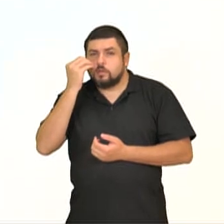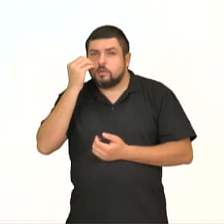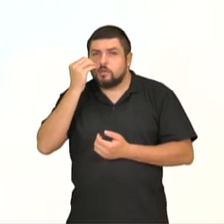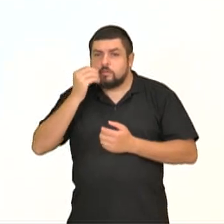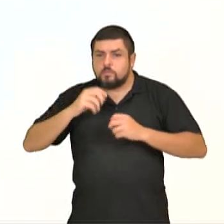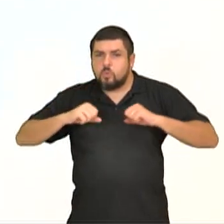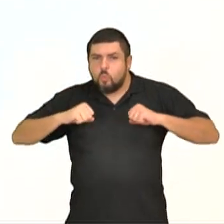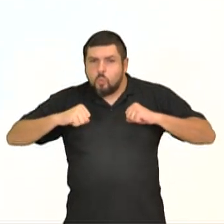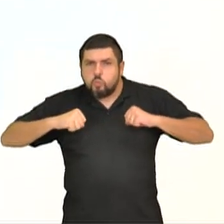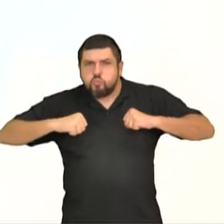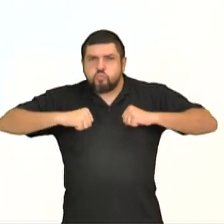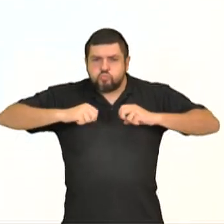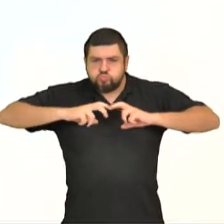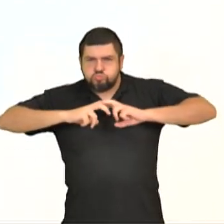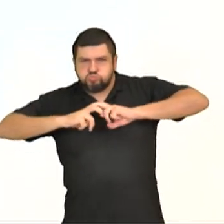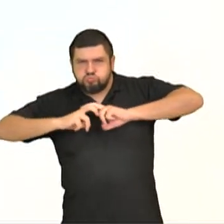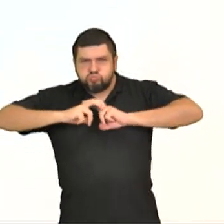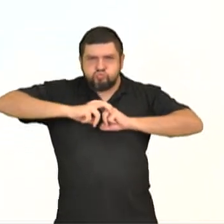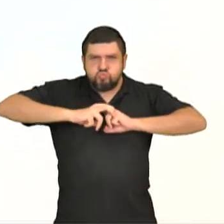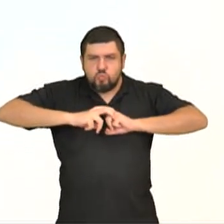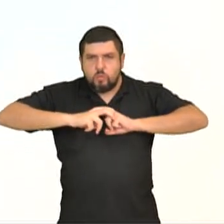né?